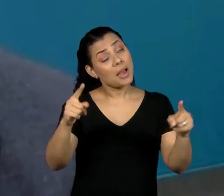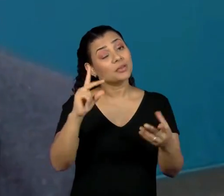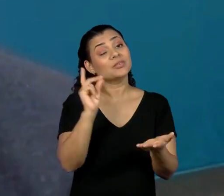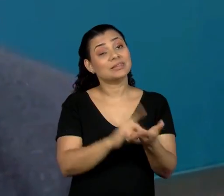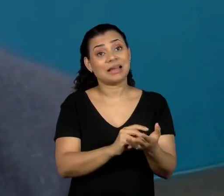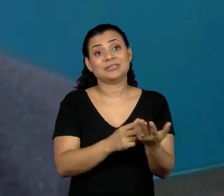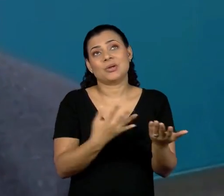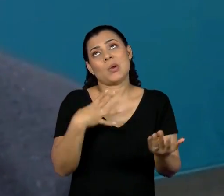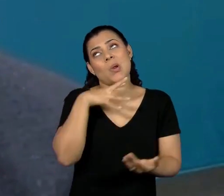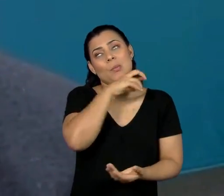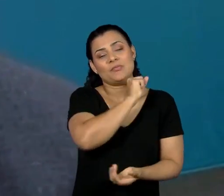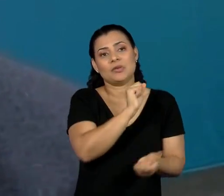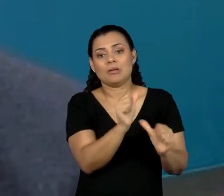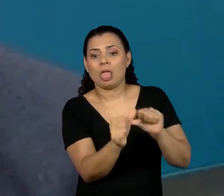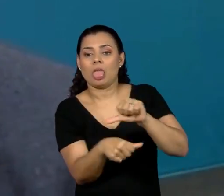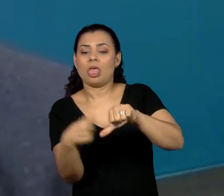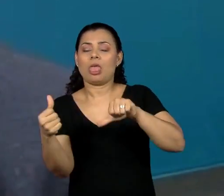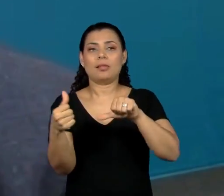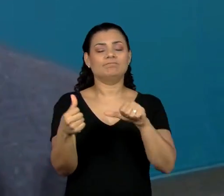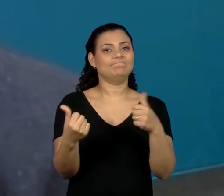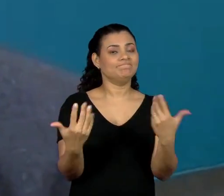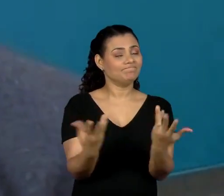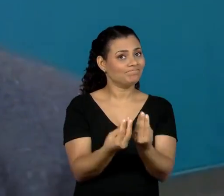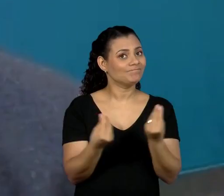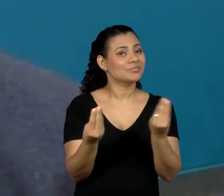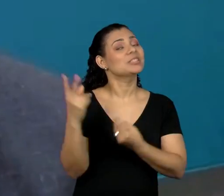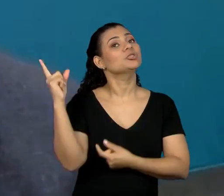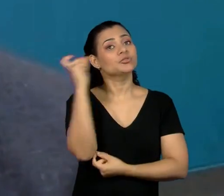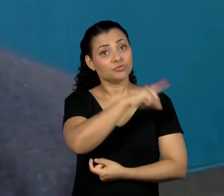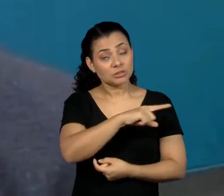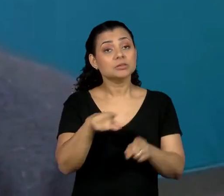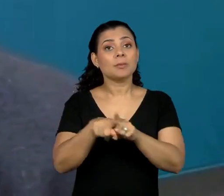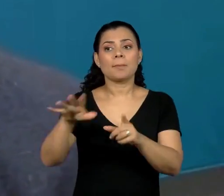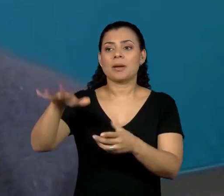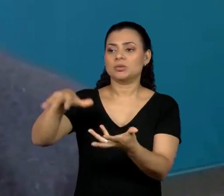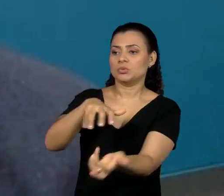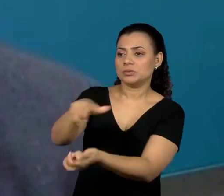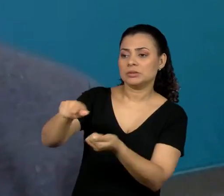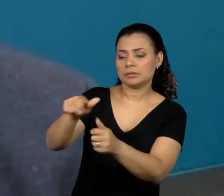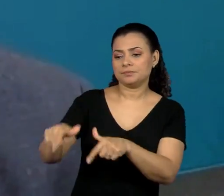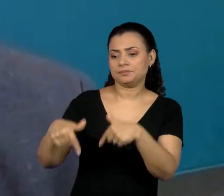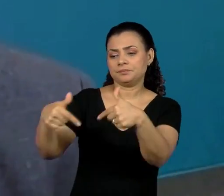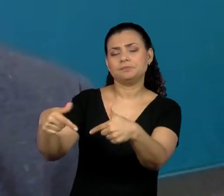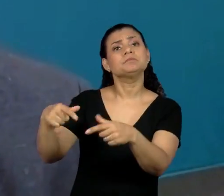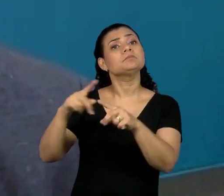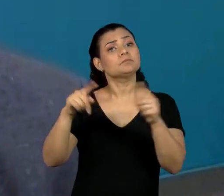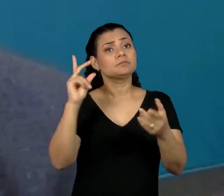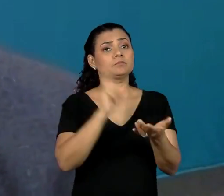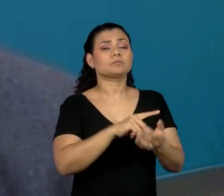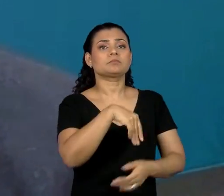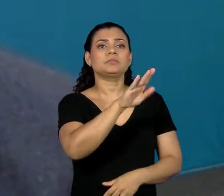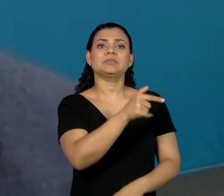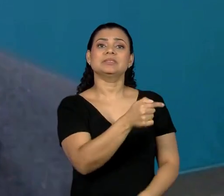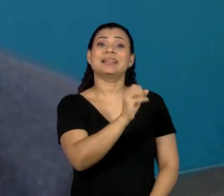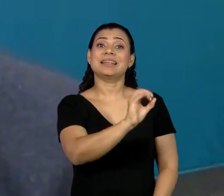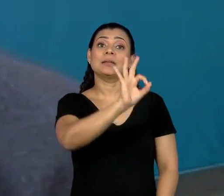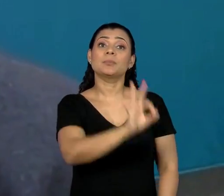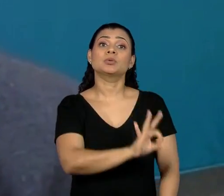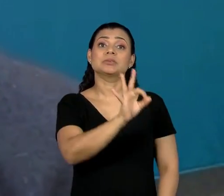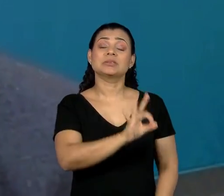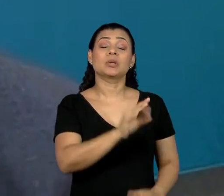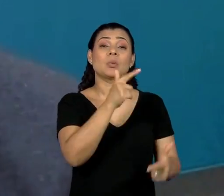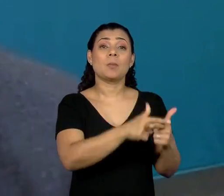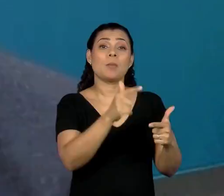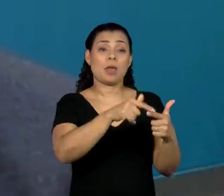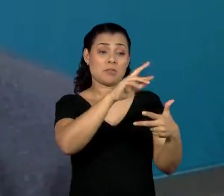entre esse modelo de combustíveis sujos e os combustíveis limpos. Eles são responsáveis hoje por mais de 70% de todo o problema que